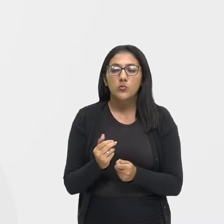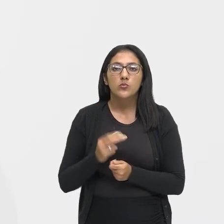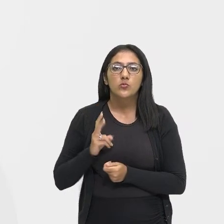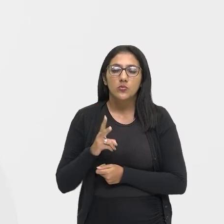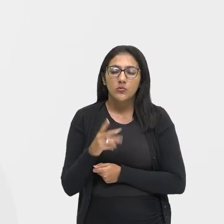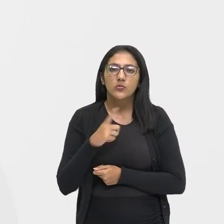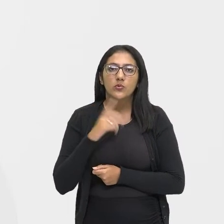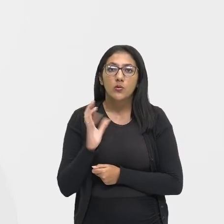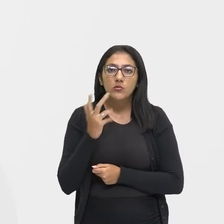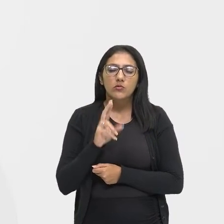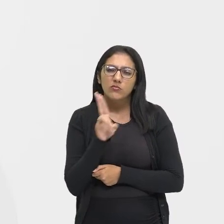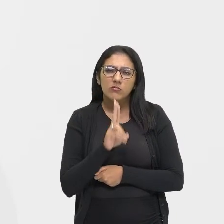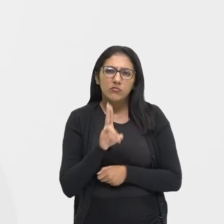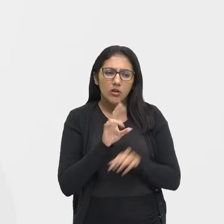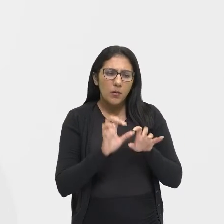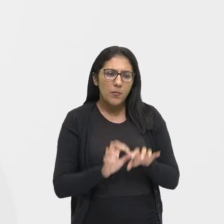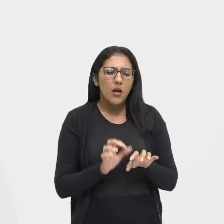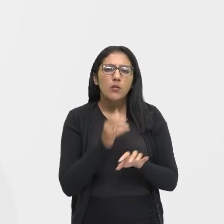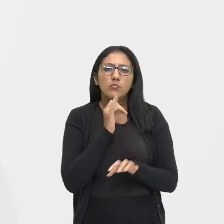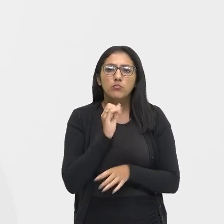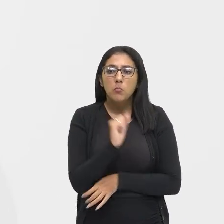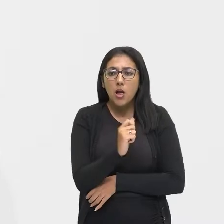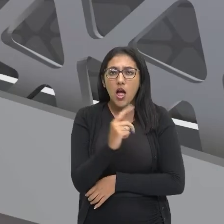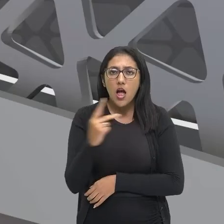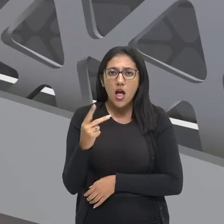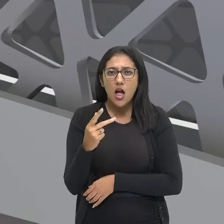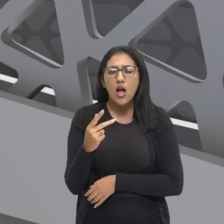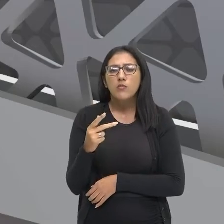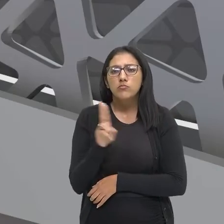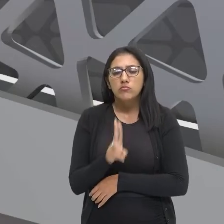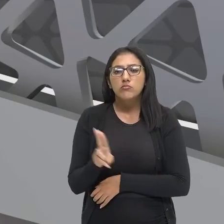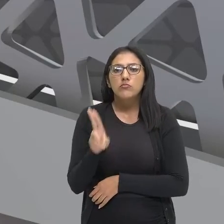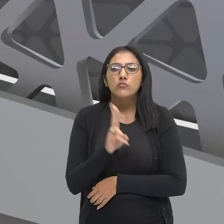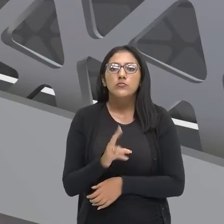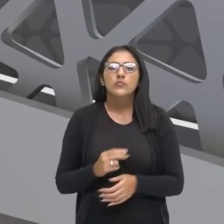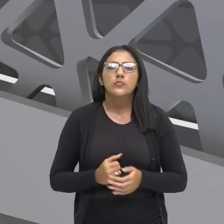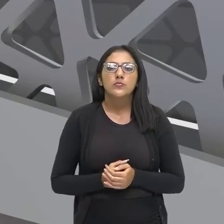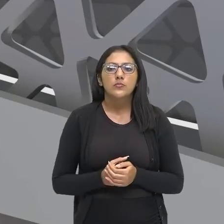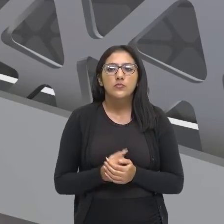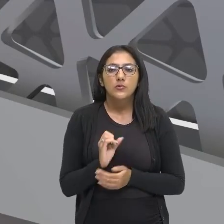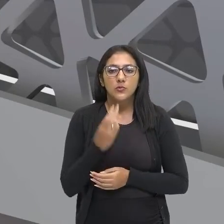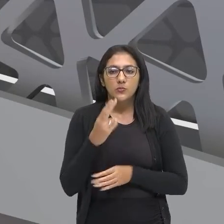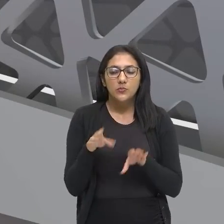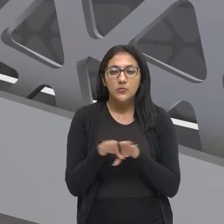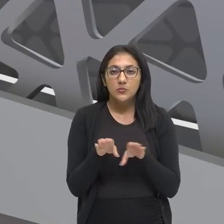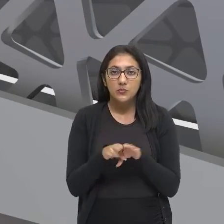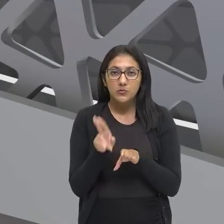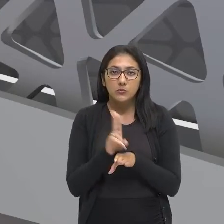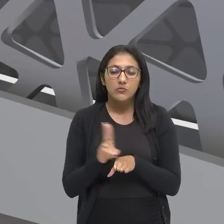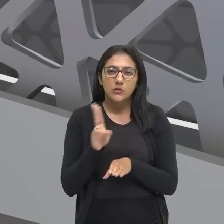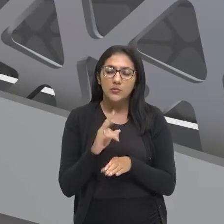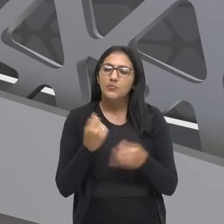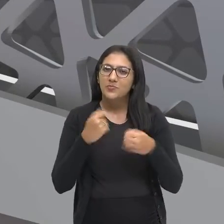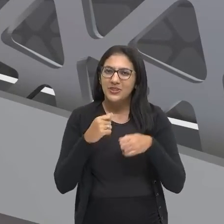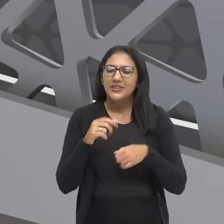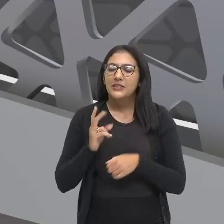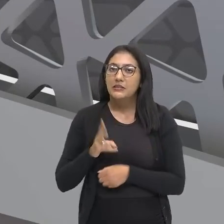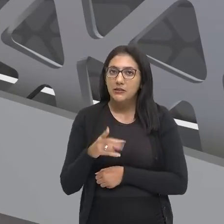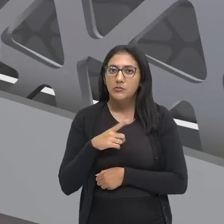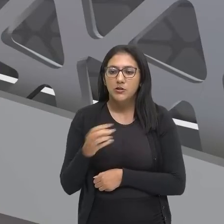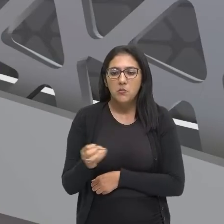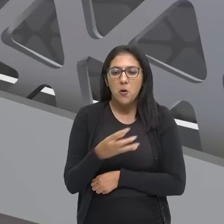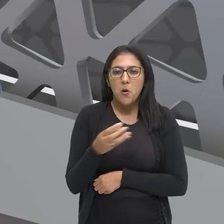por semana. Certifique-se de executar as atualizações. Lembram que eu falei que a gente tem que estar mantendo esses